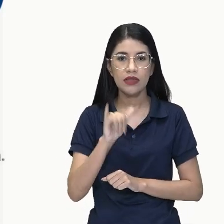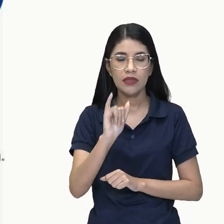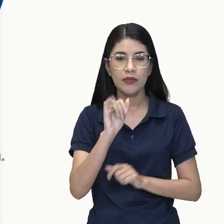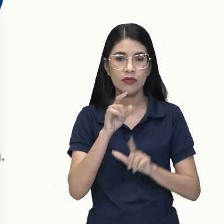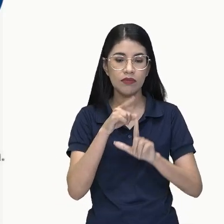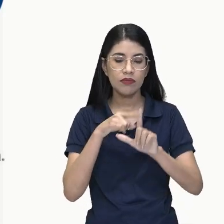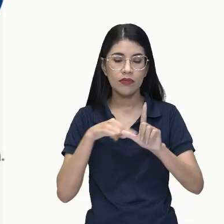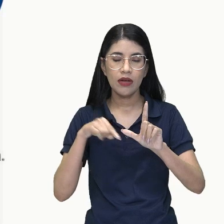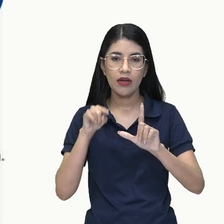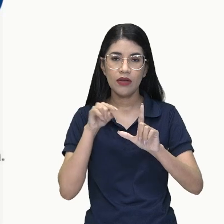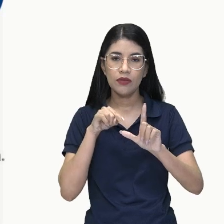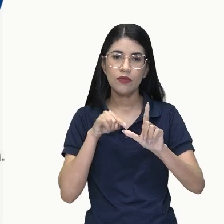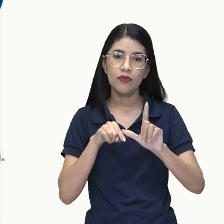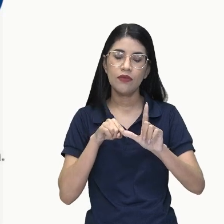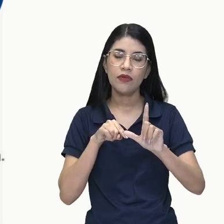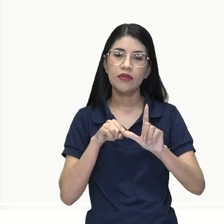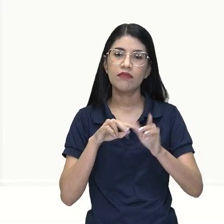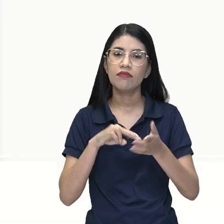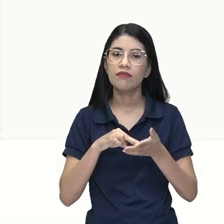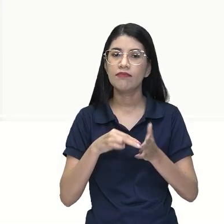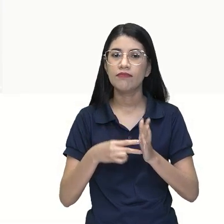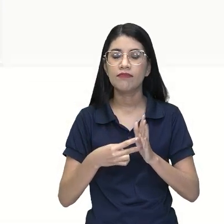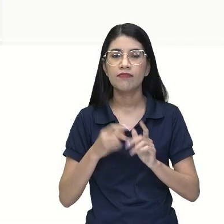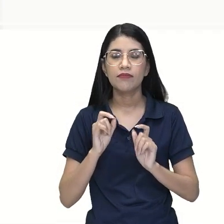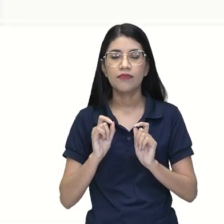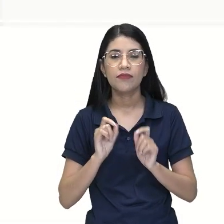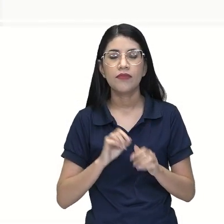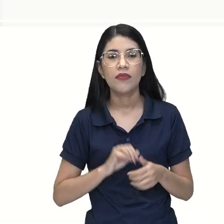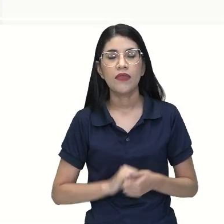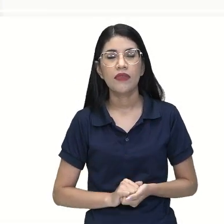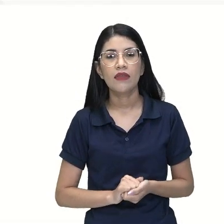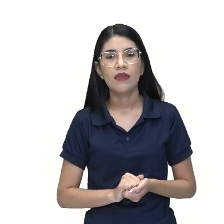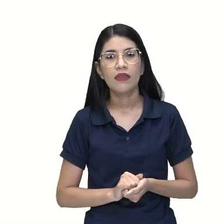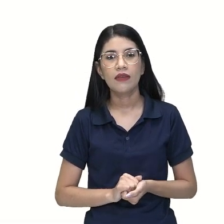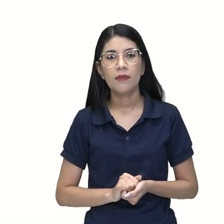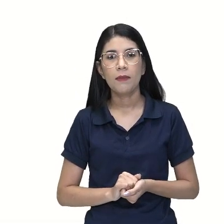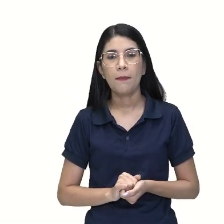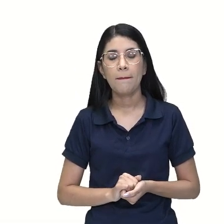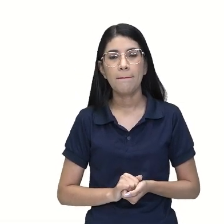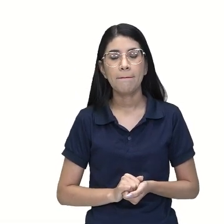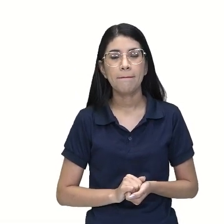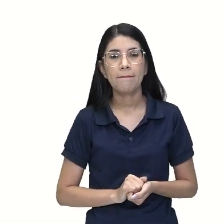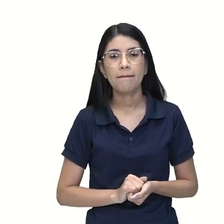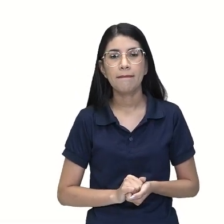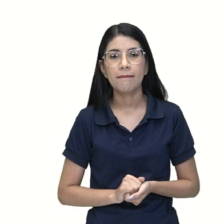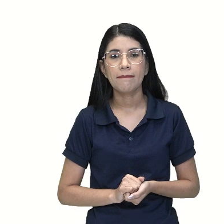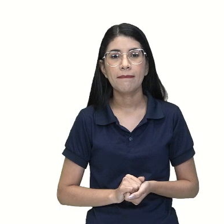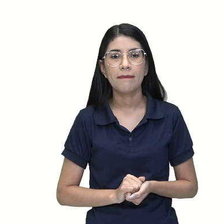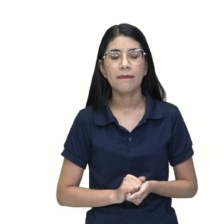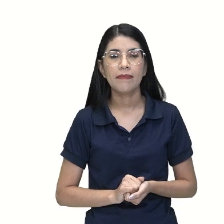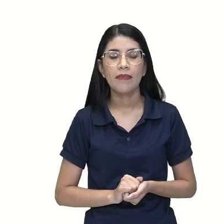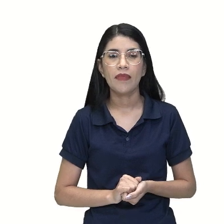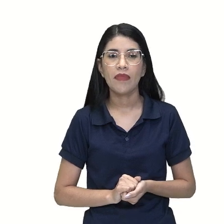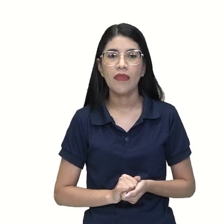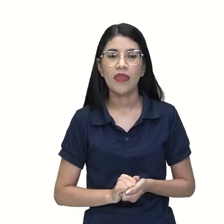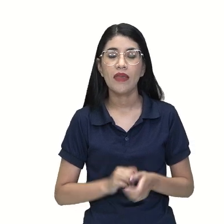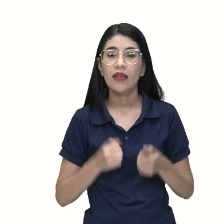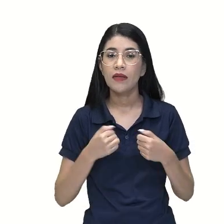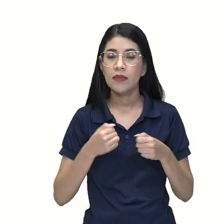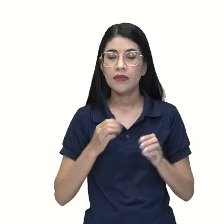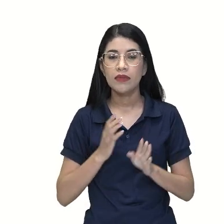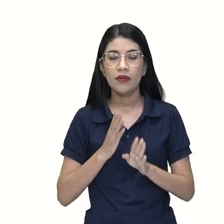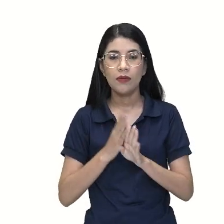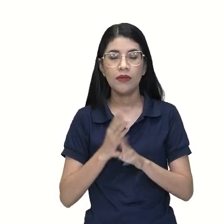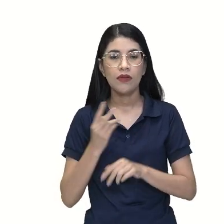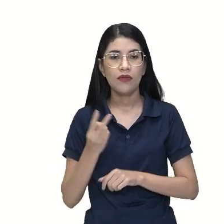vértice. O que significa isso, professor? Significa que ele quer que nós encontremos